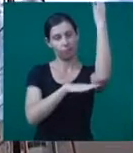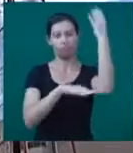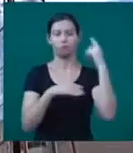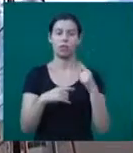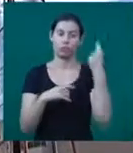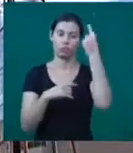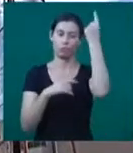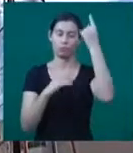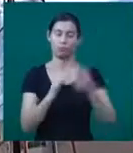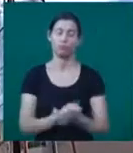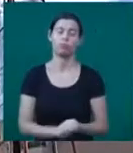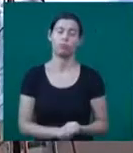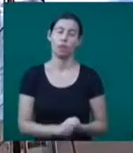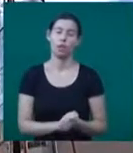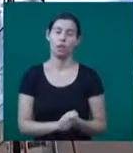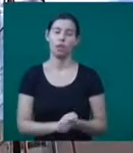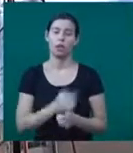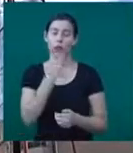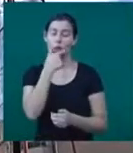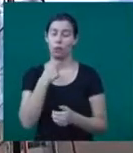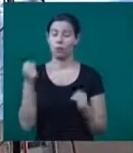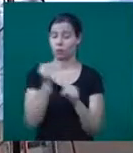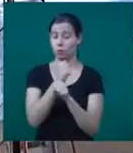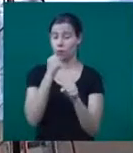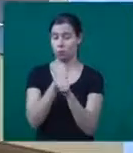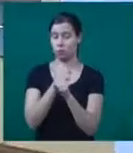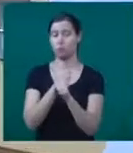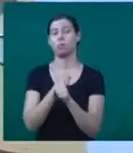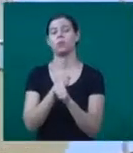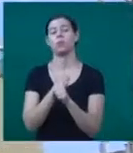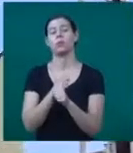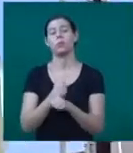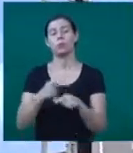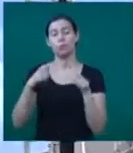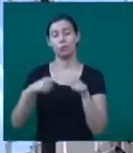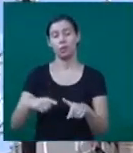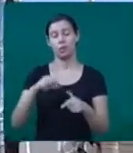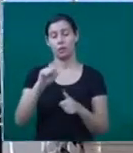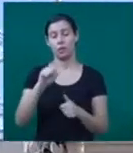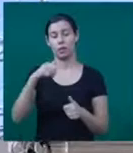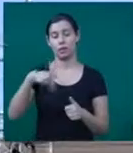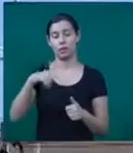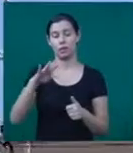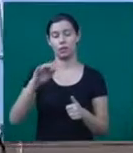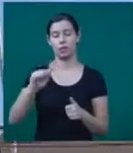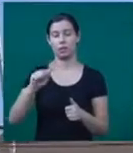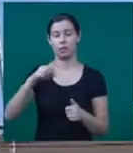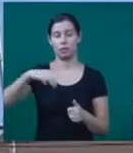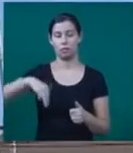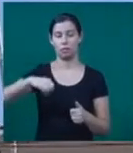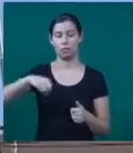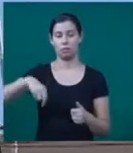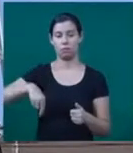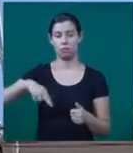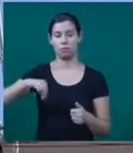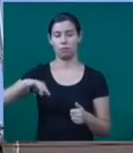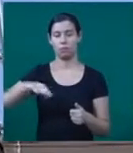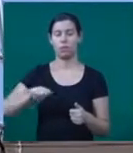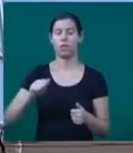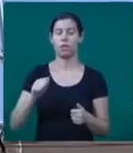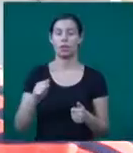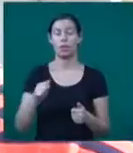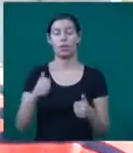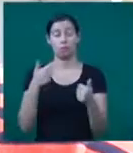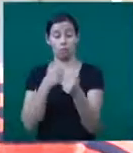casa própria virou pesadelo. Desde a mudança no mês de janeiro de 2016, ele e a família tiveram problemas de